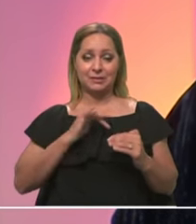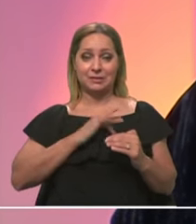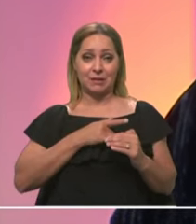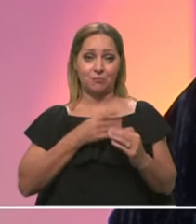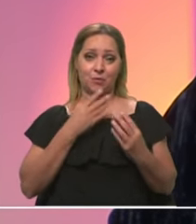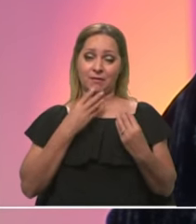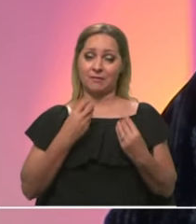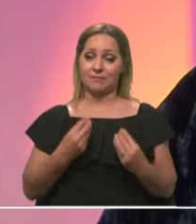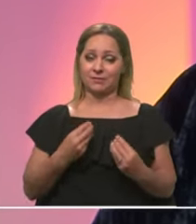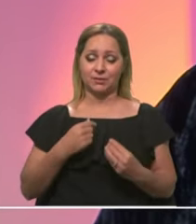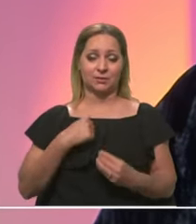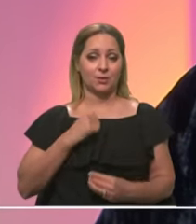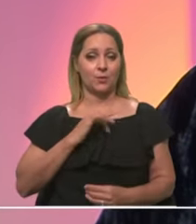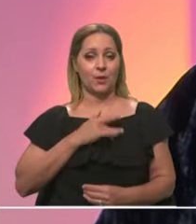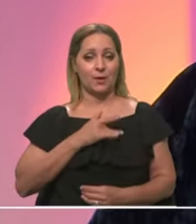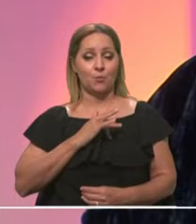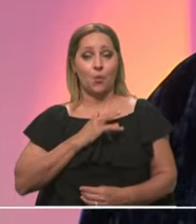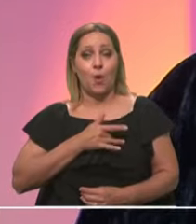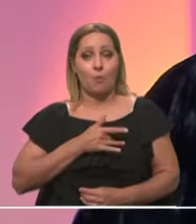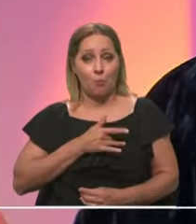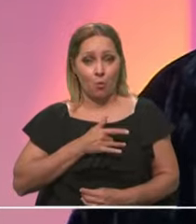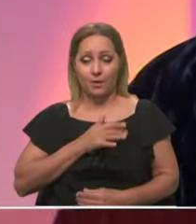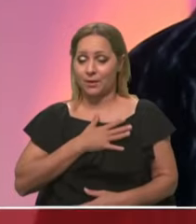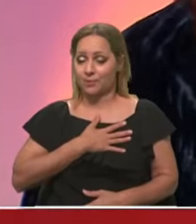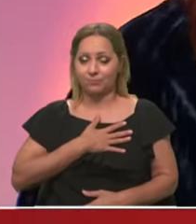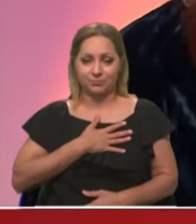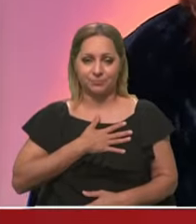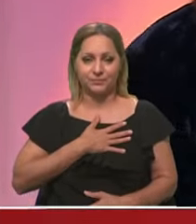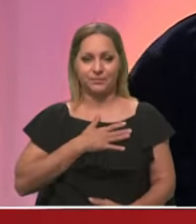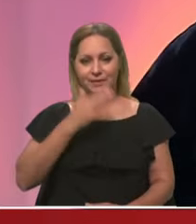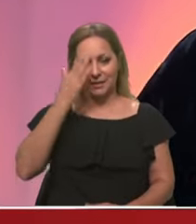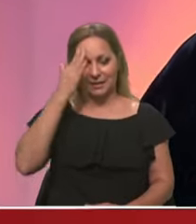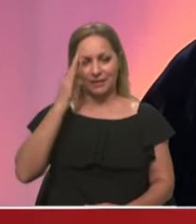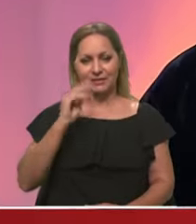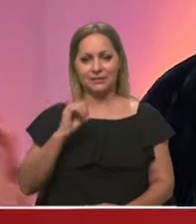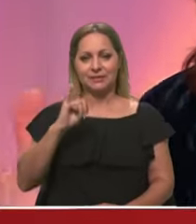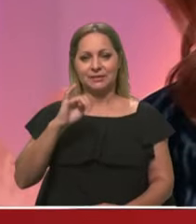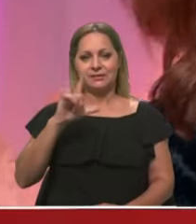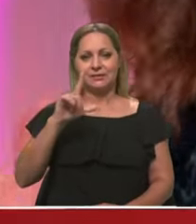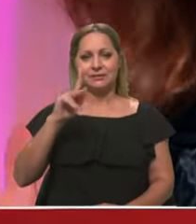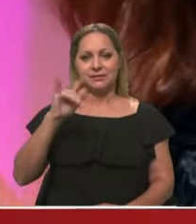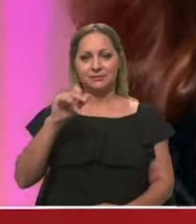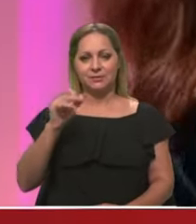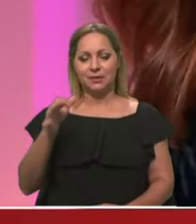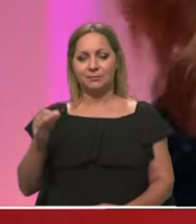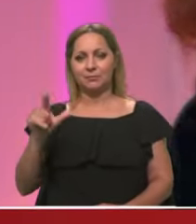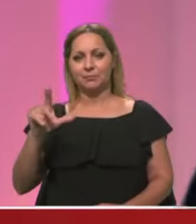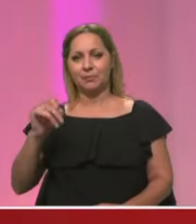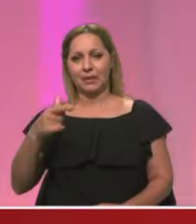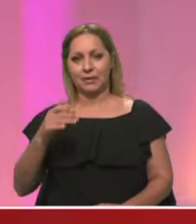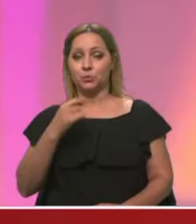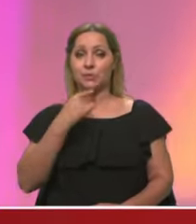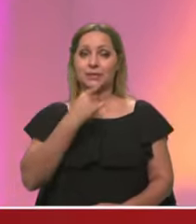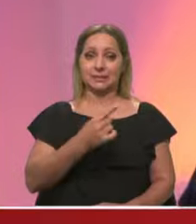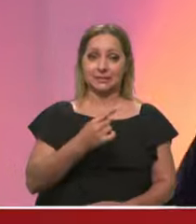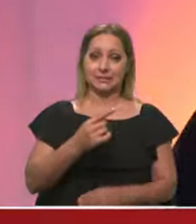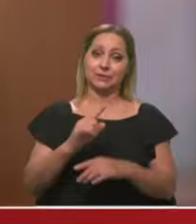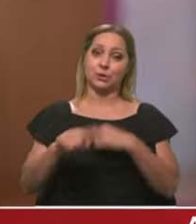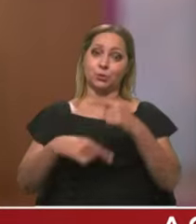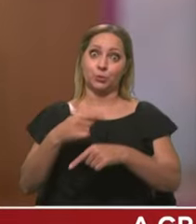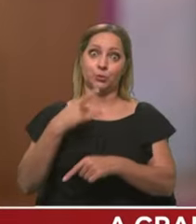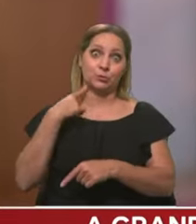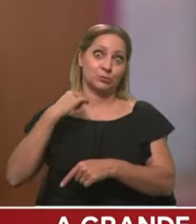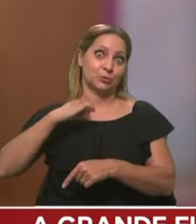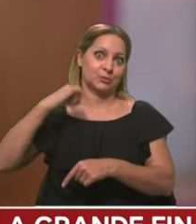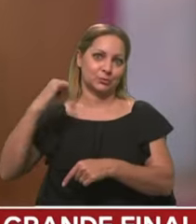maravilhosa eu amo o amor como acho que acho que foi a Silvia plado que disse isto uns dias antes de suicidar e eu